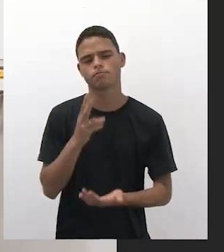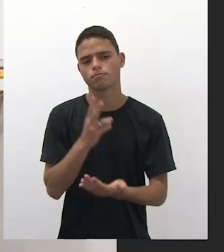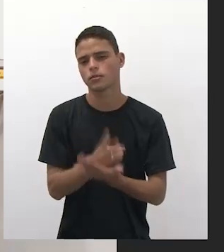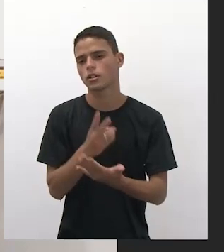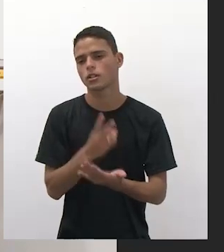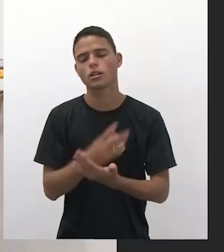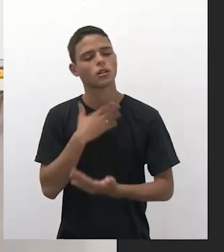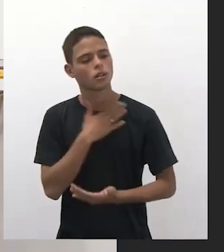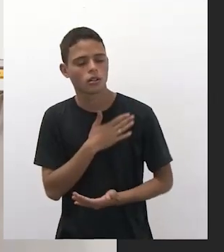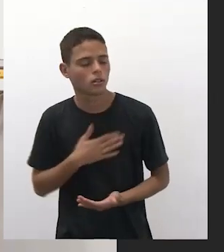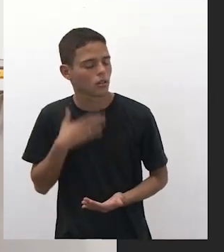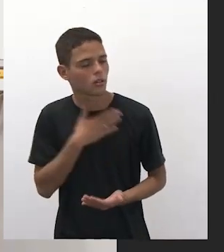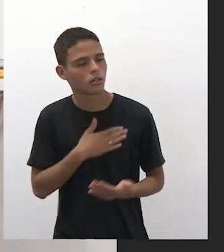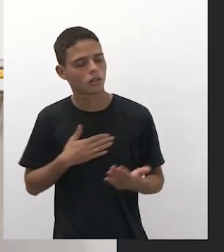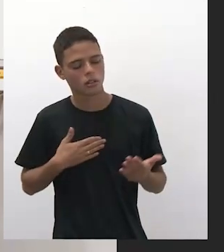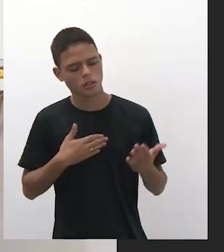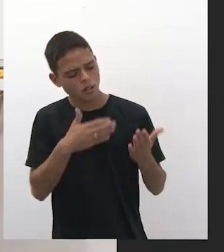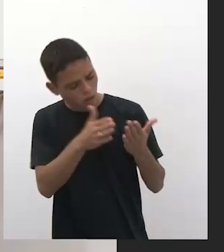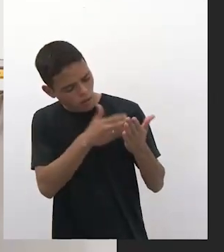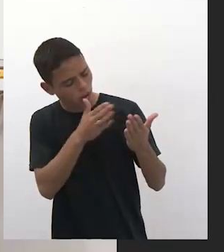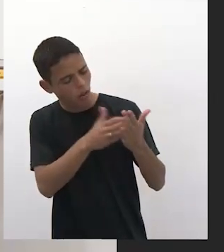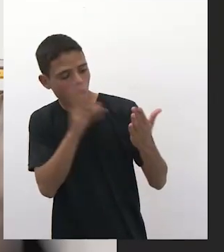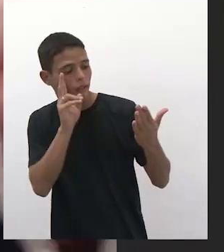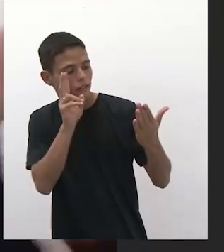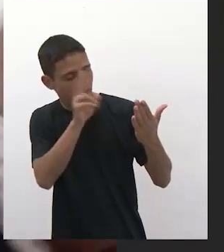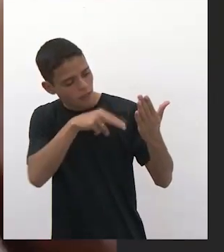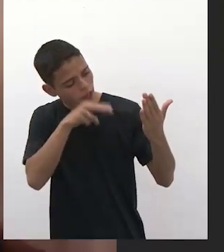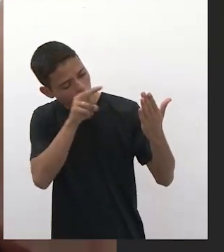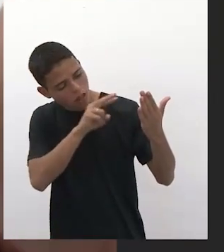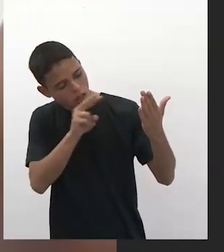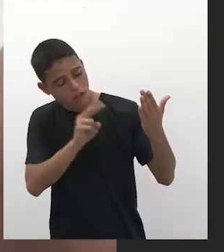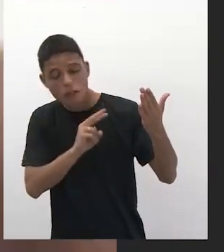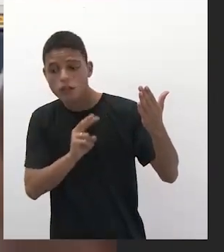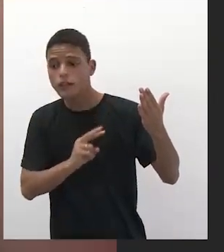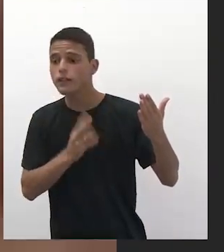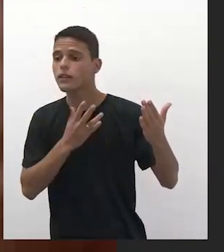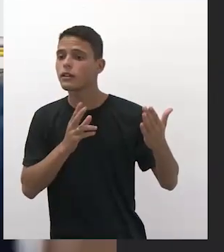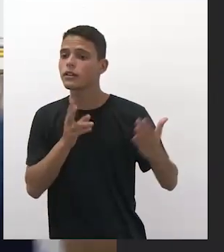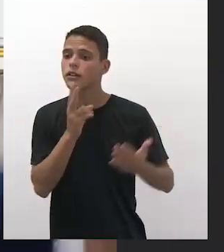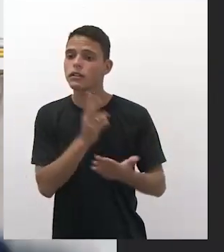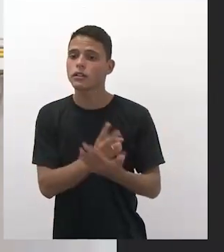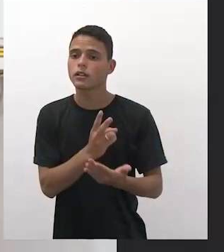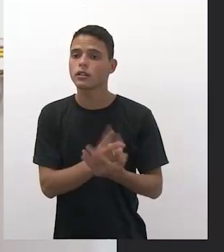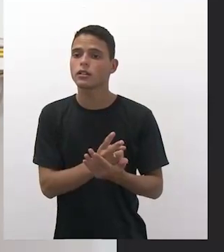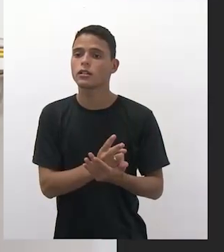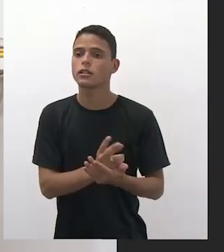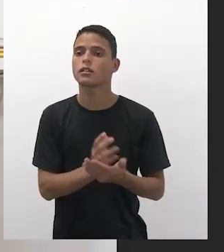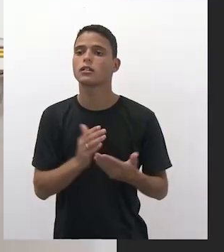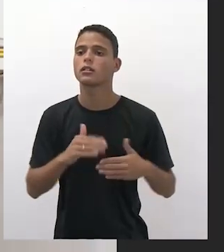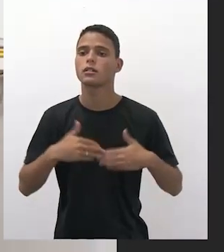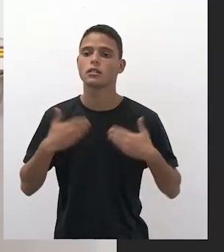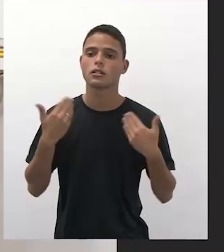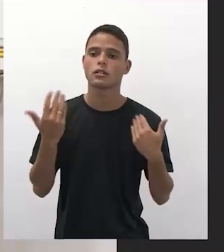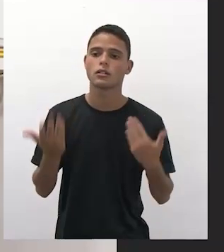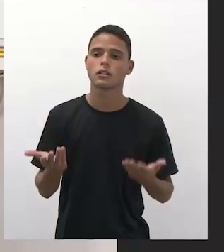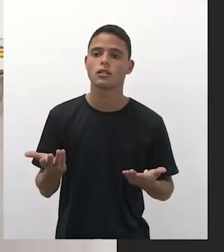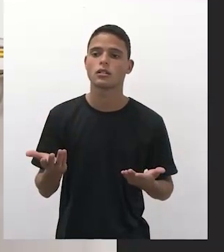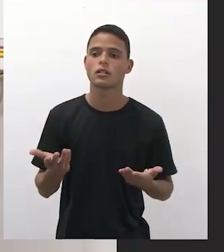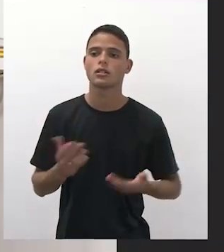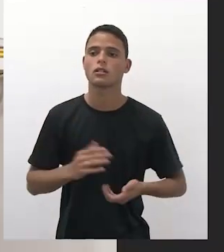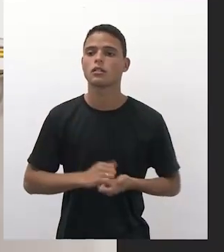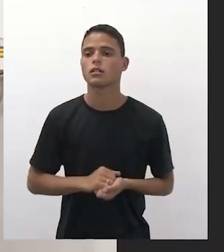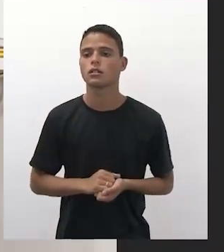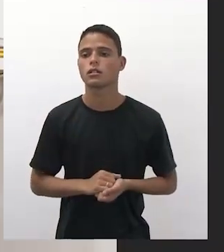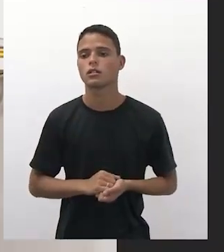aos livros, né, e ler para mim era algo que era essencial. Então eu